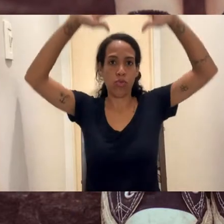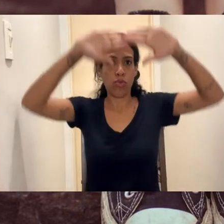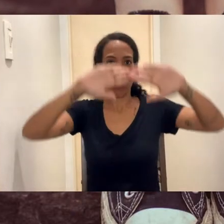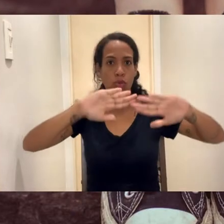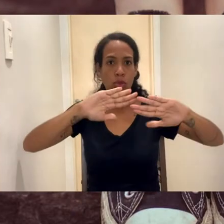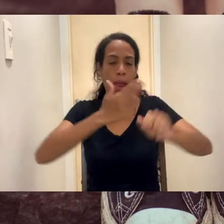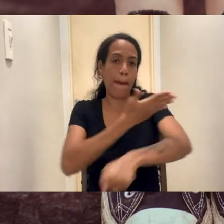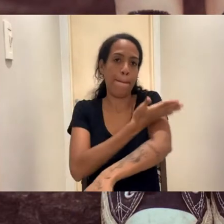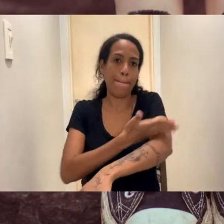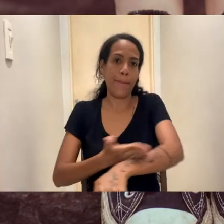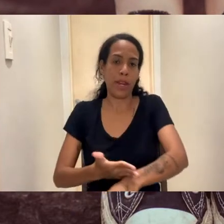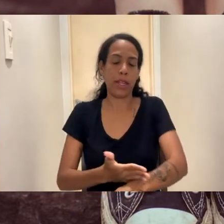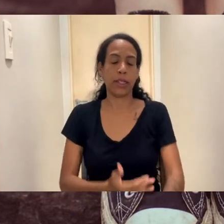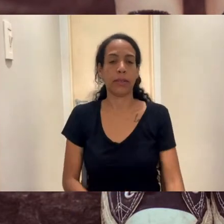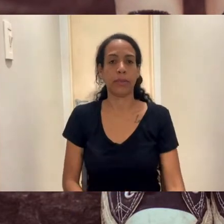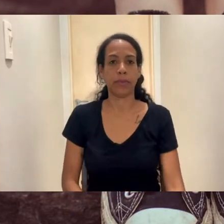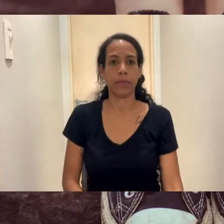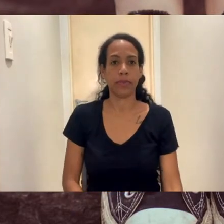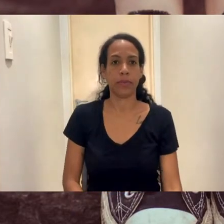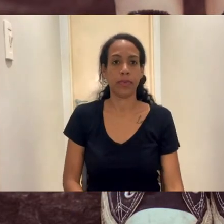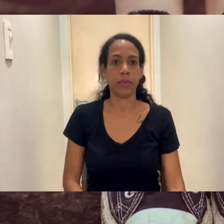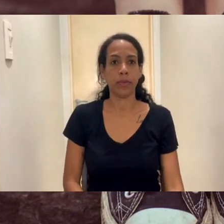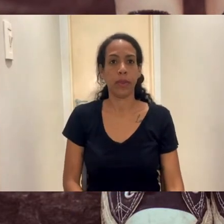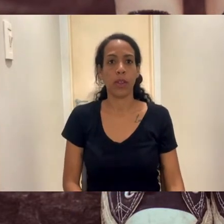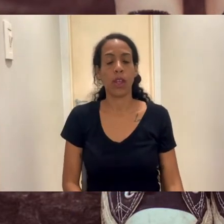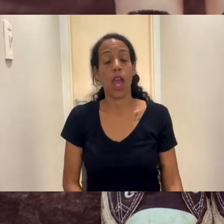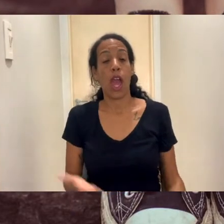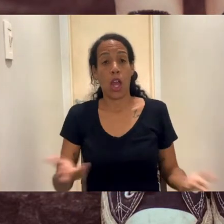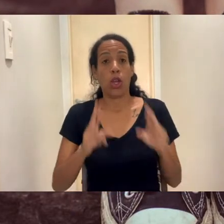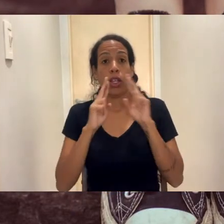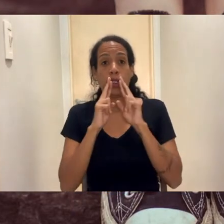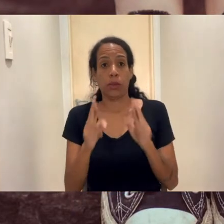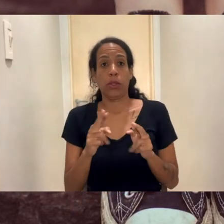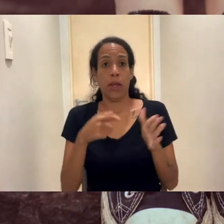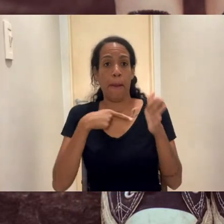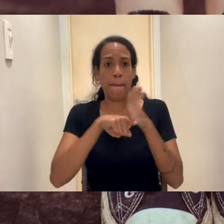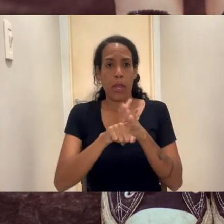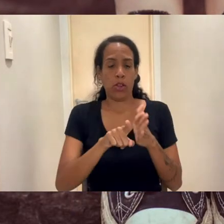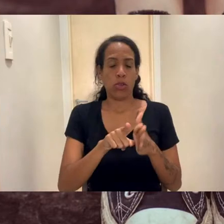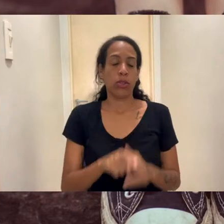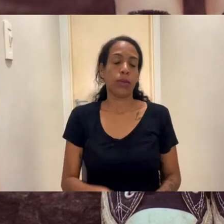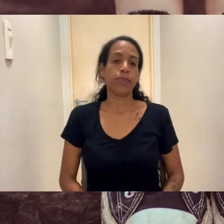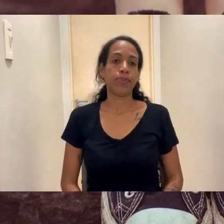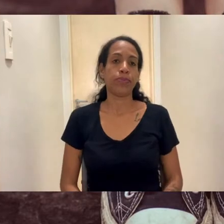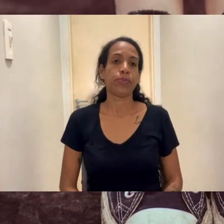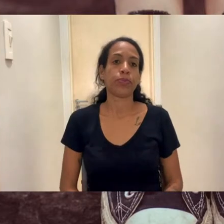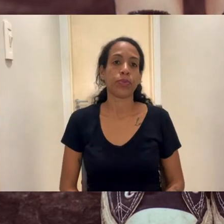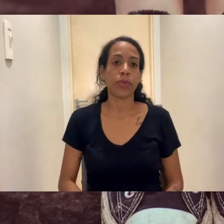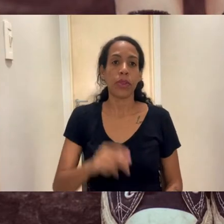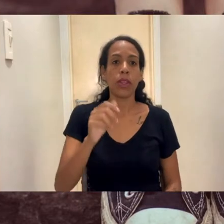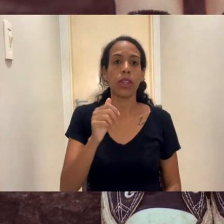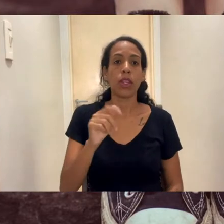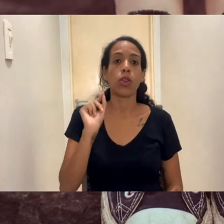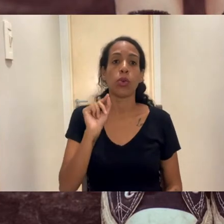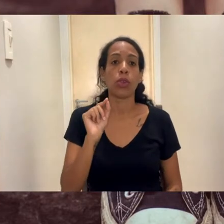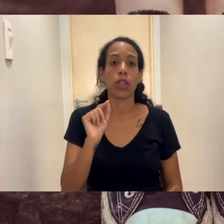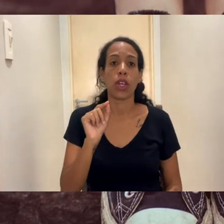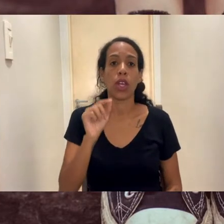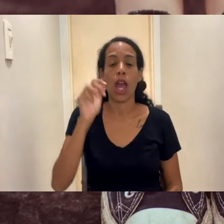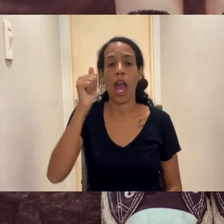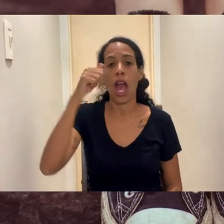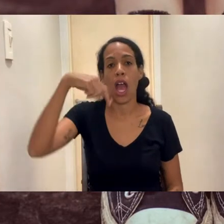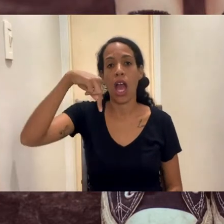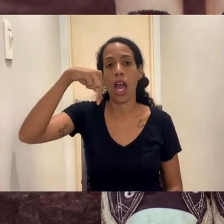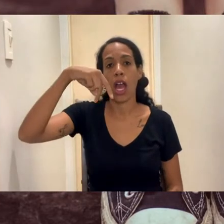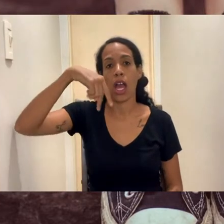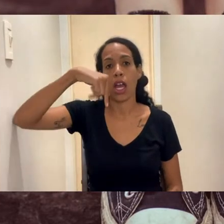meu fundo. Bem, respondendo o que Marina me pergunta, a Coalizão pela Socioeducação é